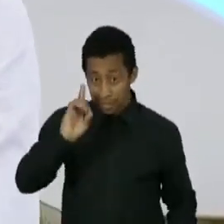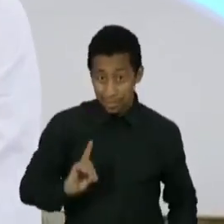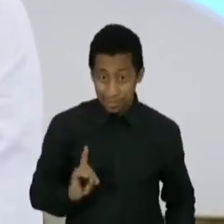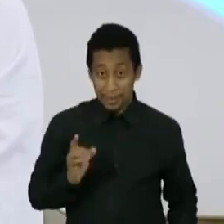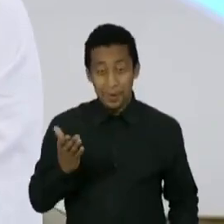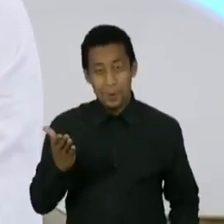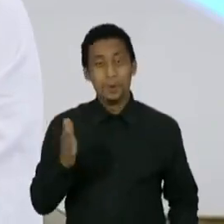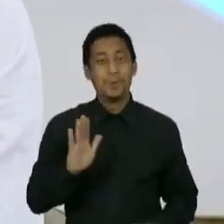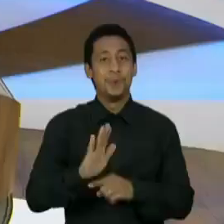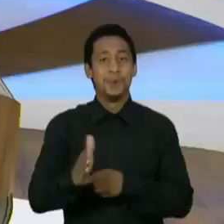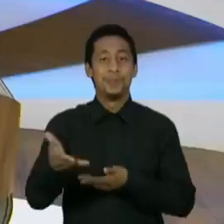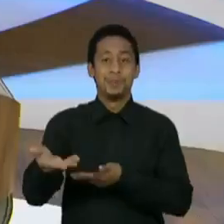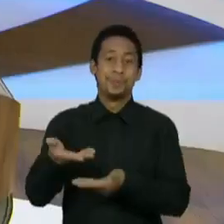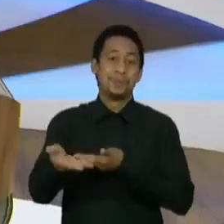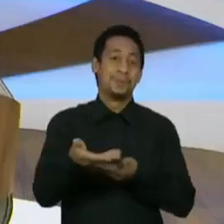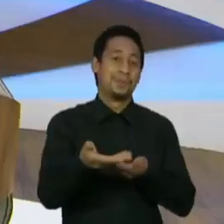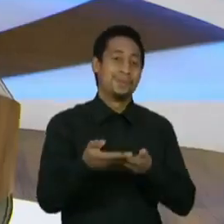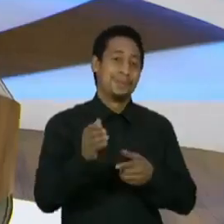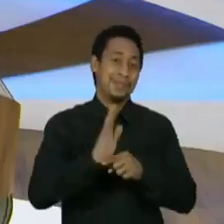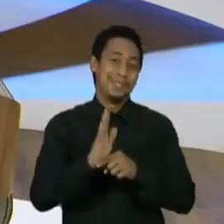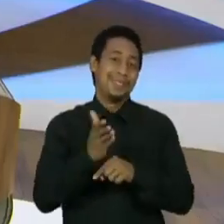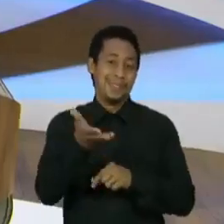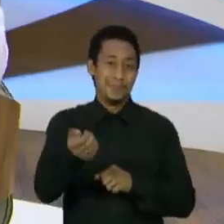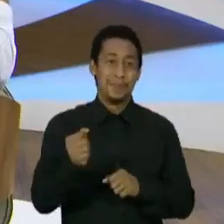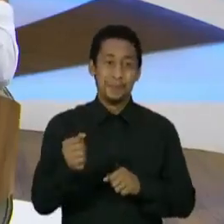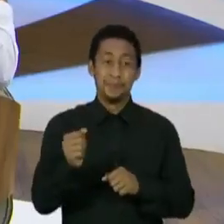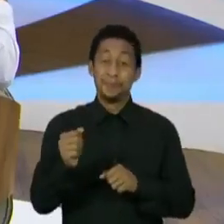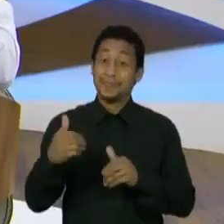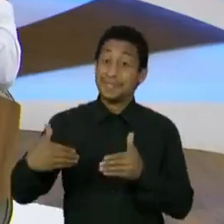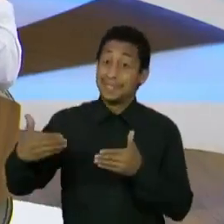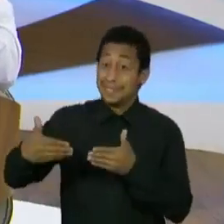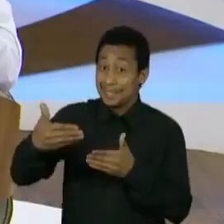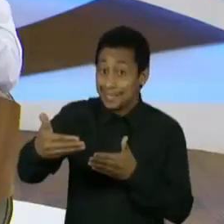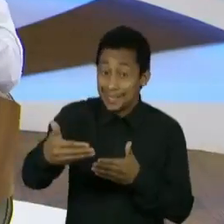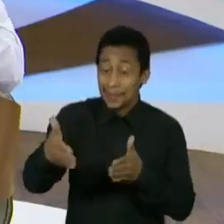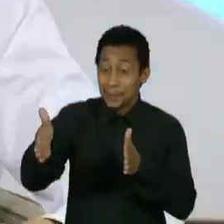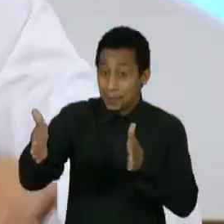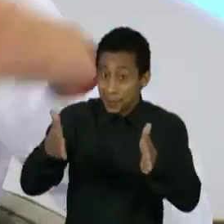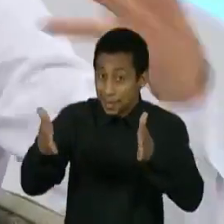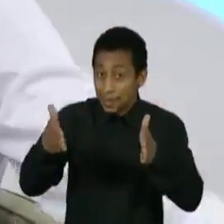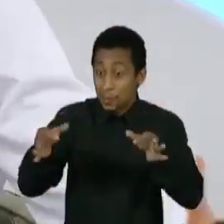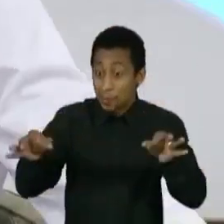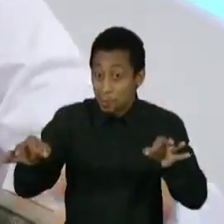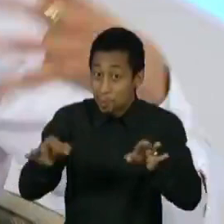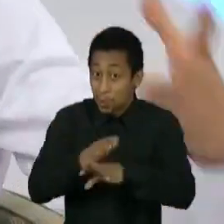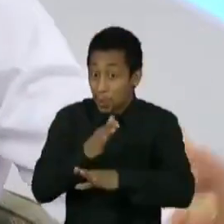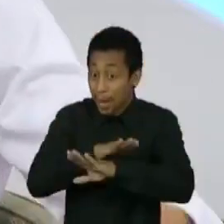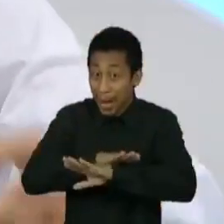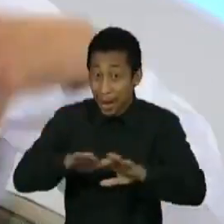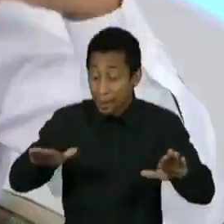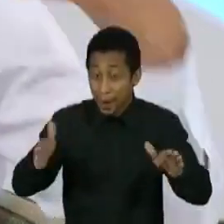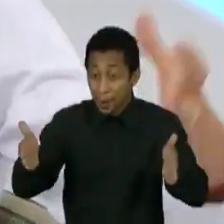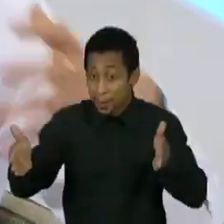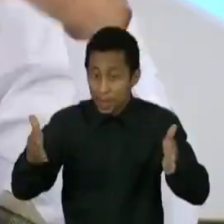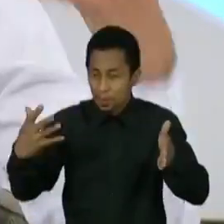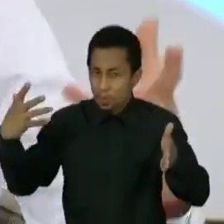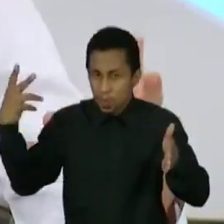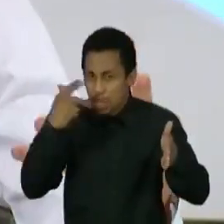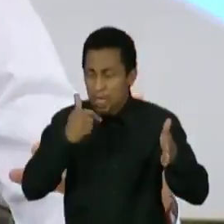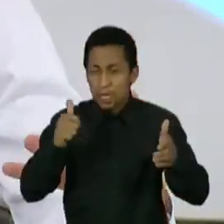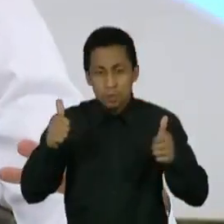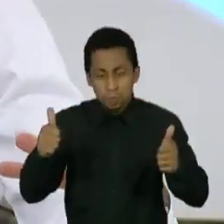sintetiza a minha relação com esse cinema quando acabar esse momento agora catártico Belo